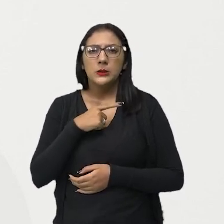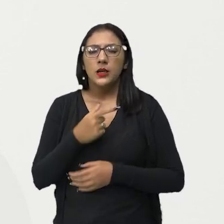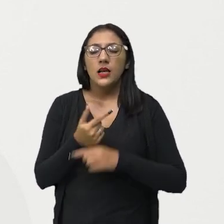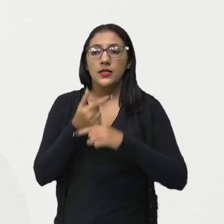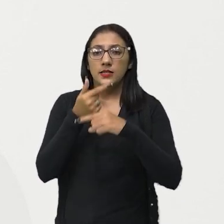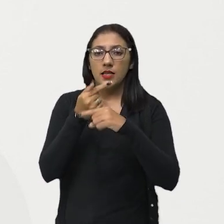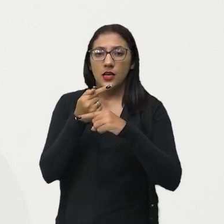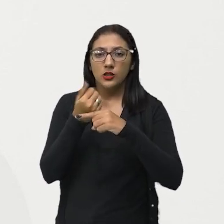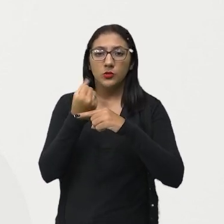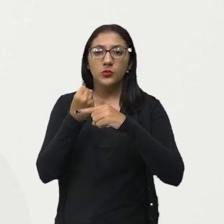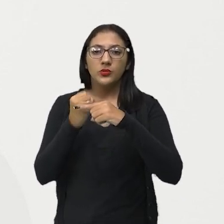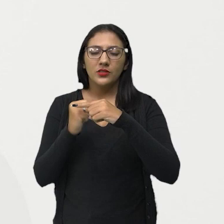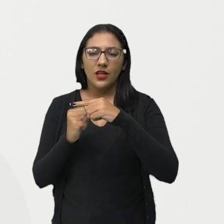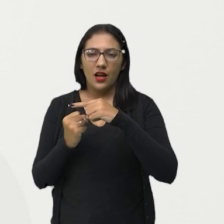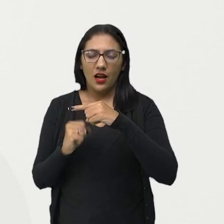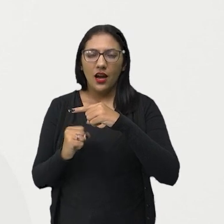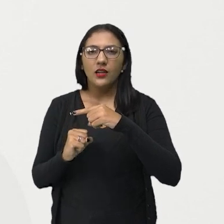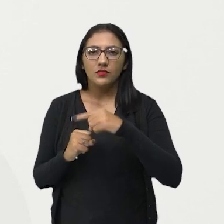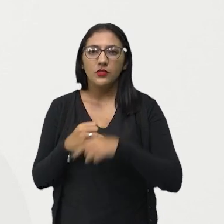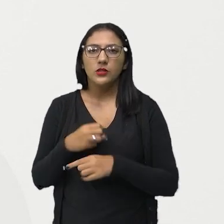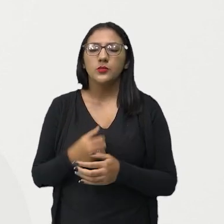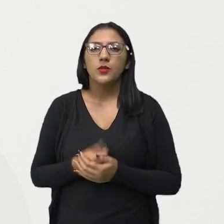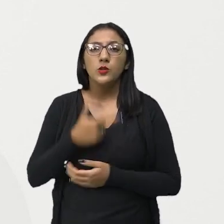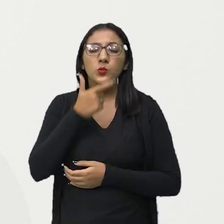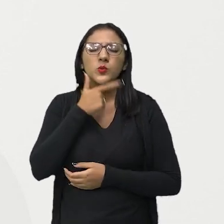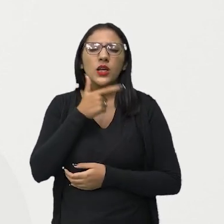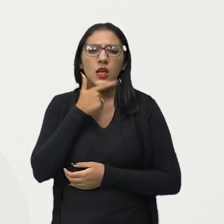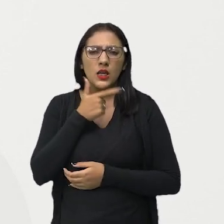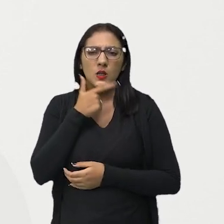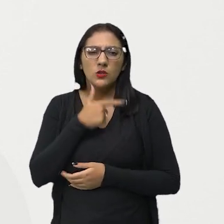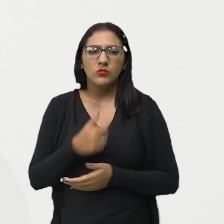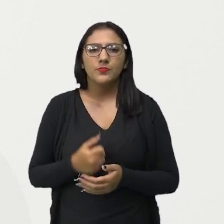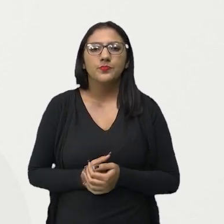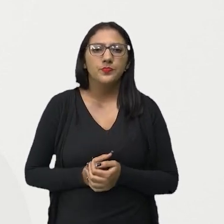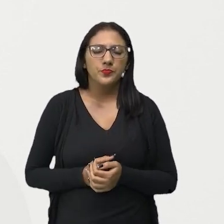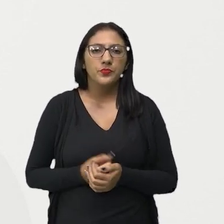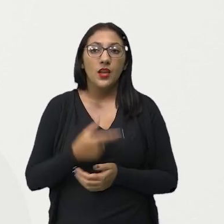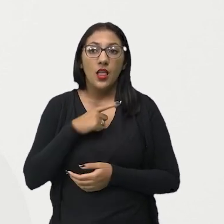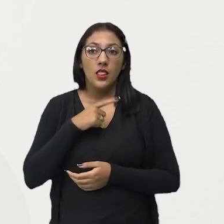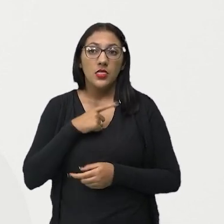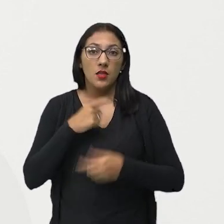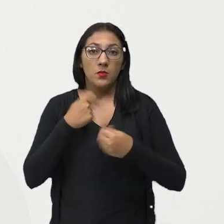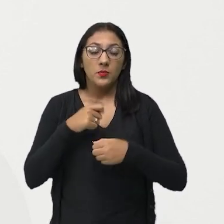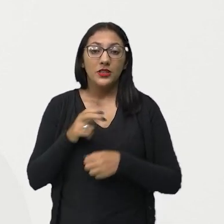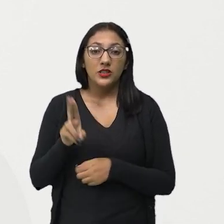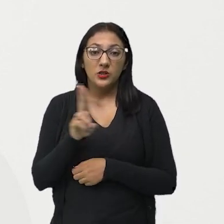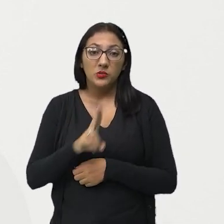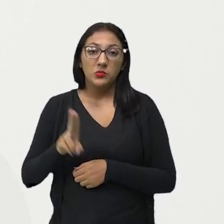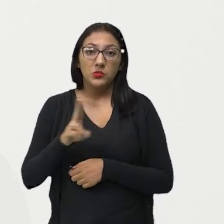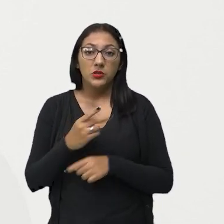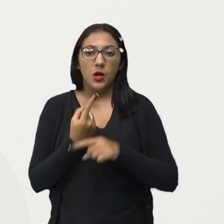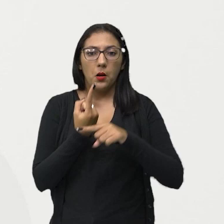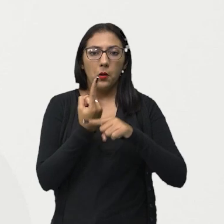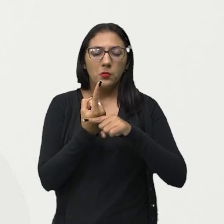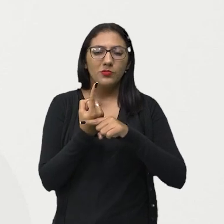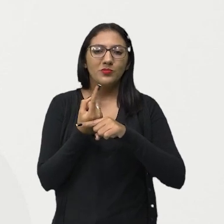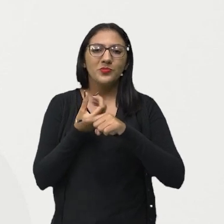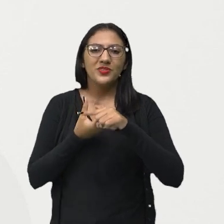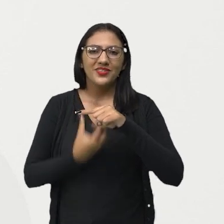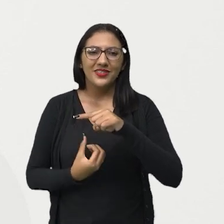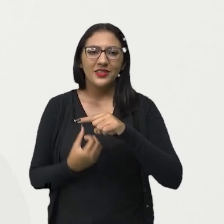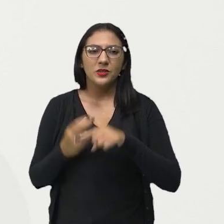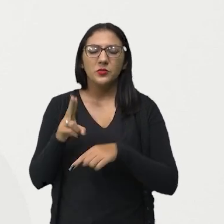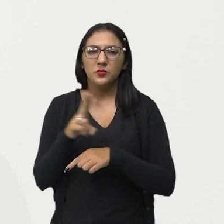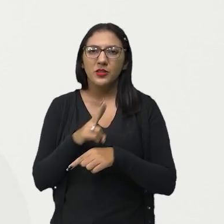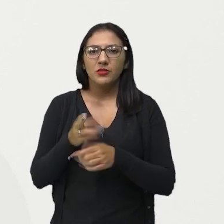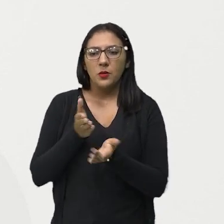aproximadamente 7/8 de um queijo e usou aproximadamente 1/6 do queijo para fazer